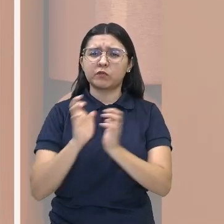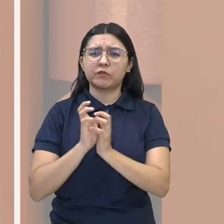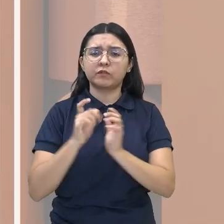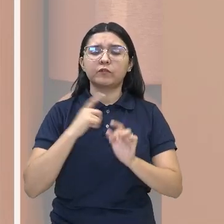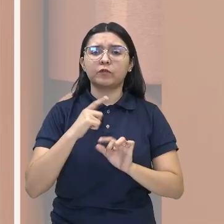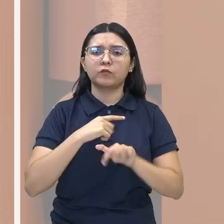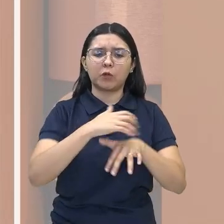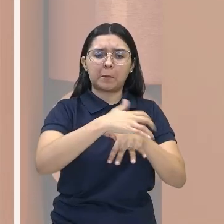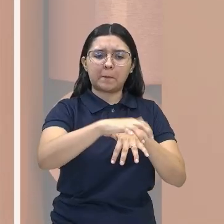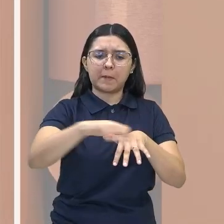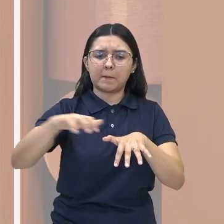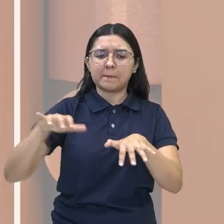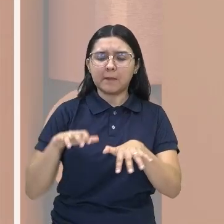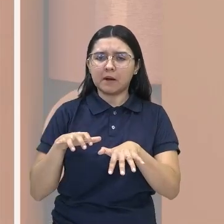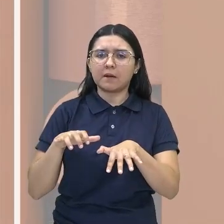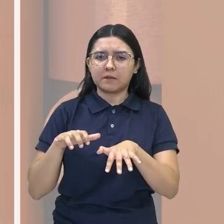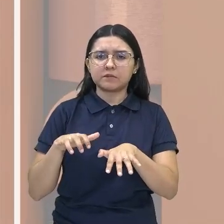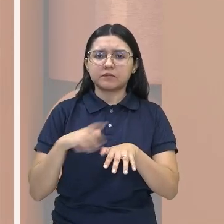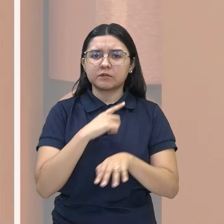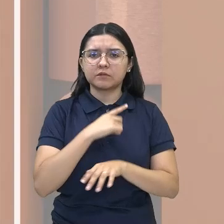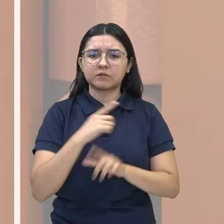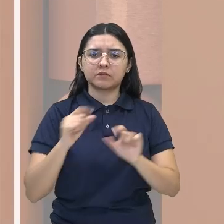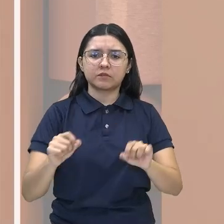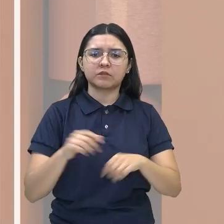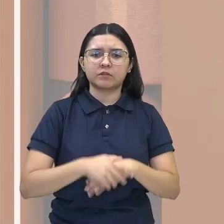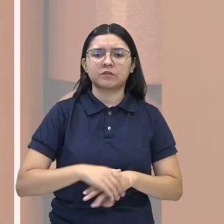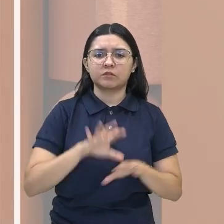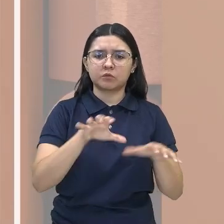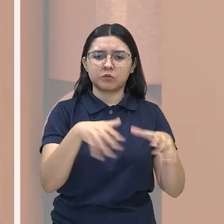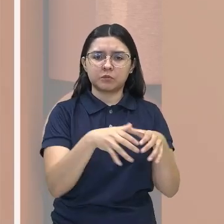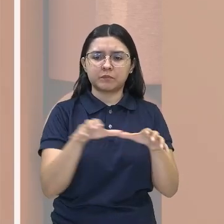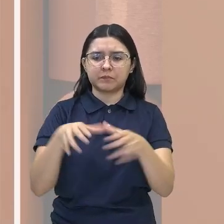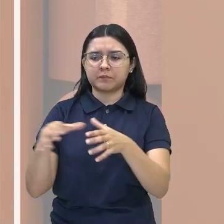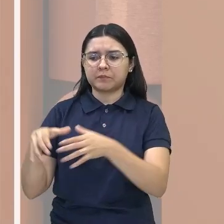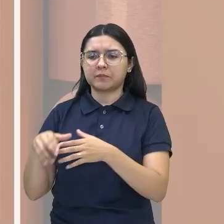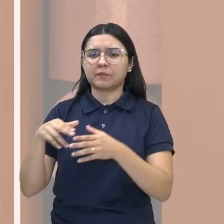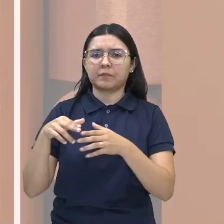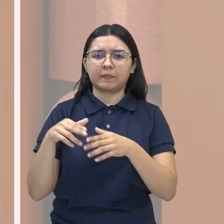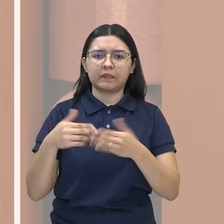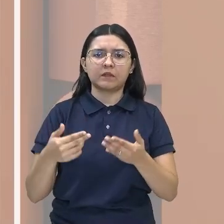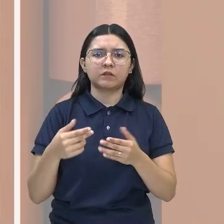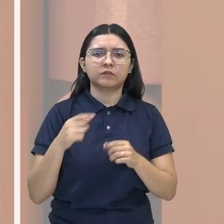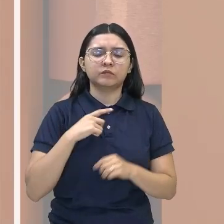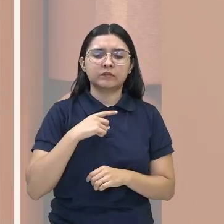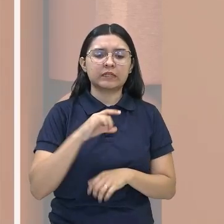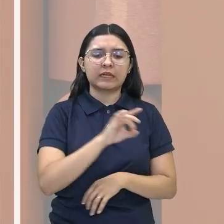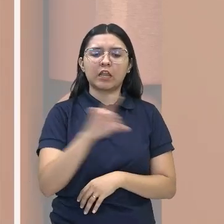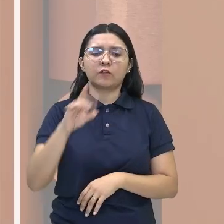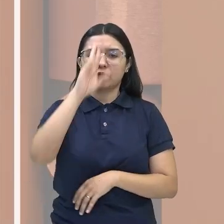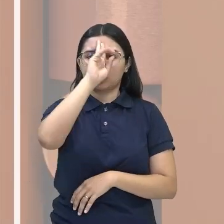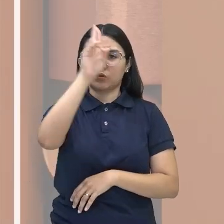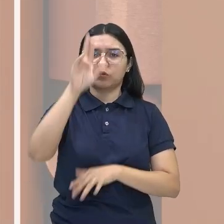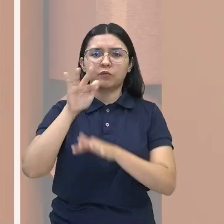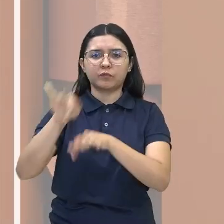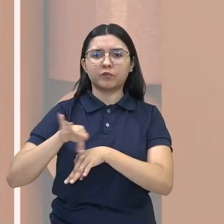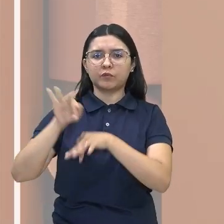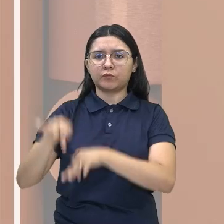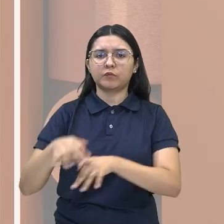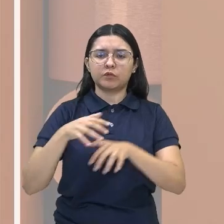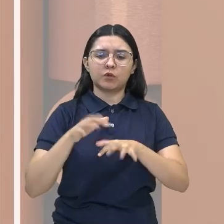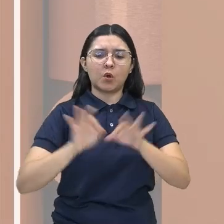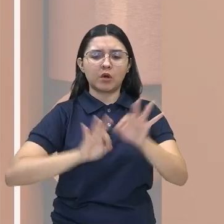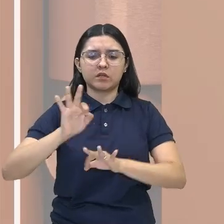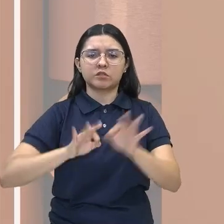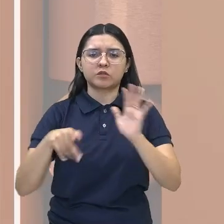sendo divididos entre nobres, e cada nobre acabou sendo um senhor feudal, dividindo o seu feudo